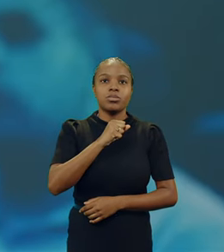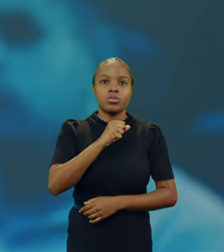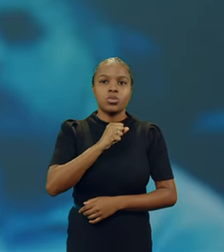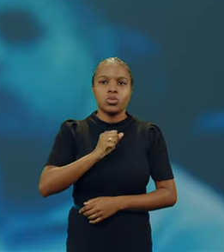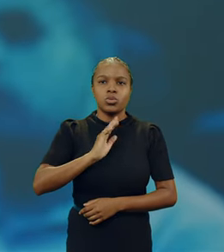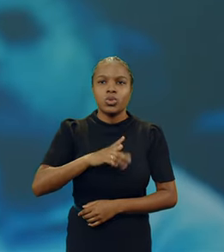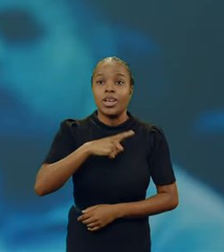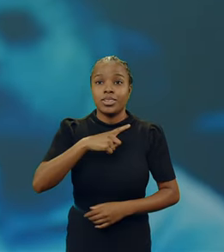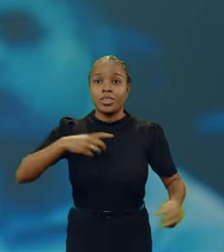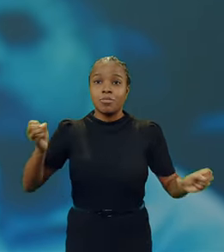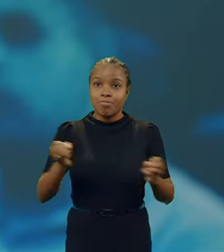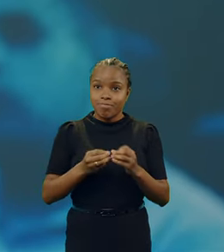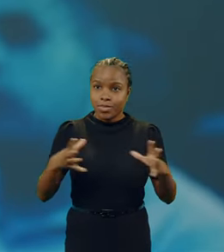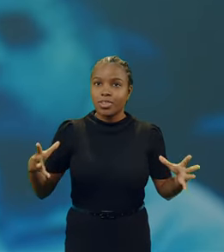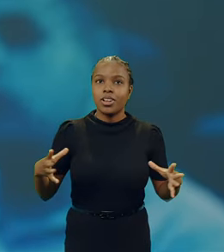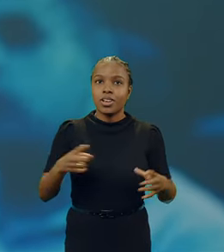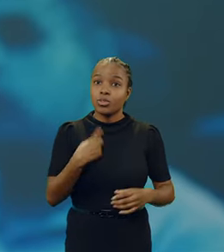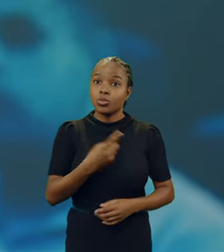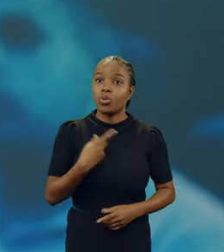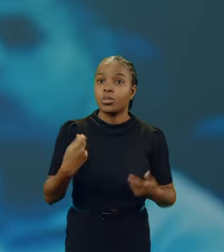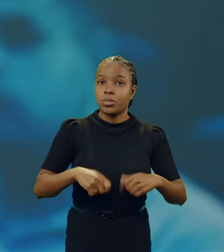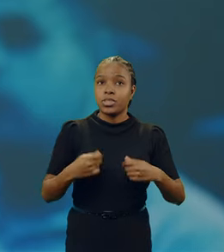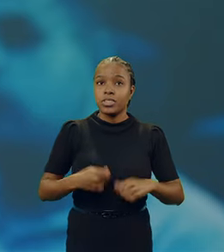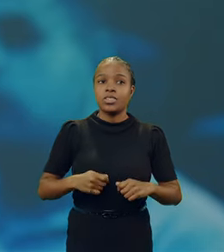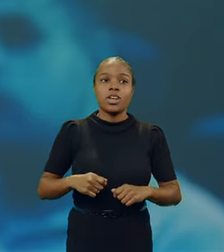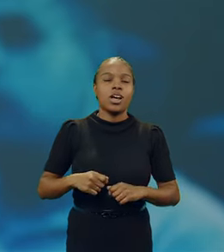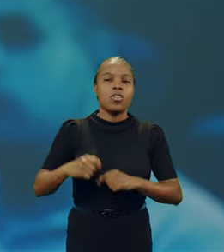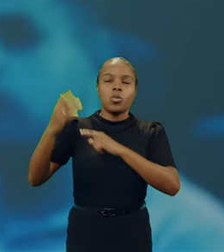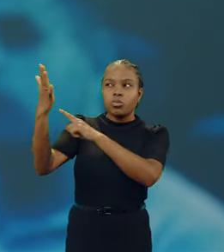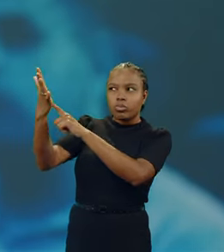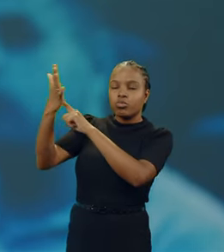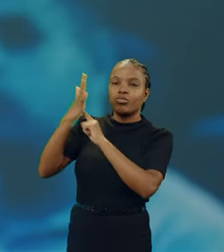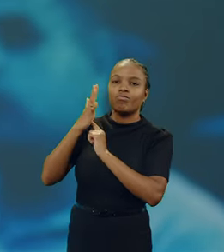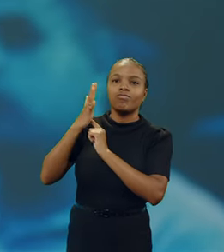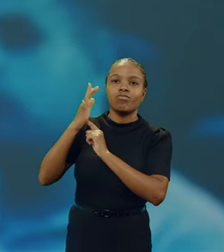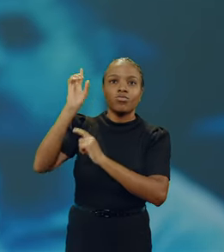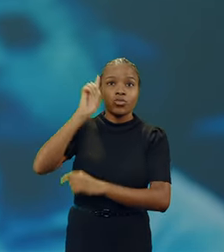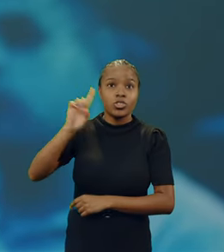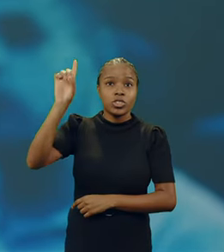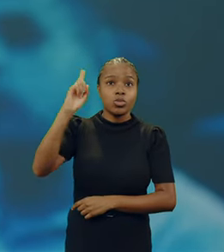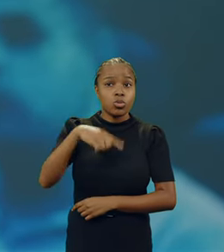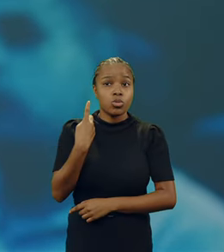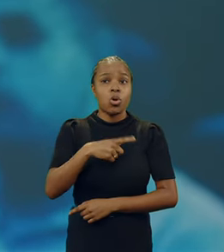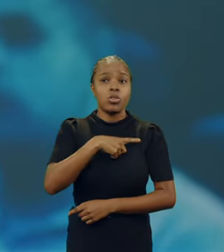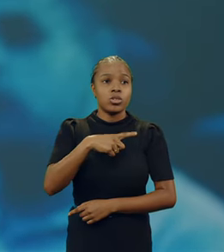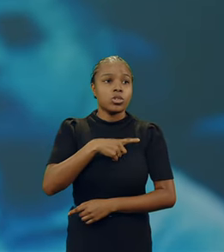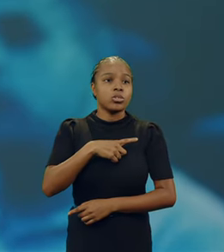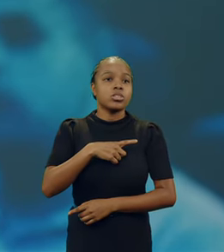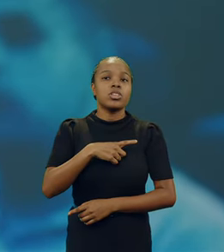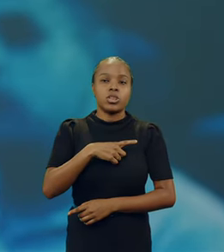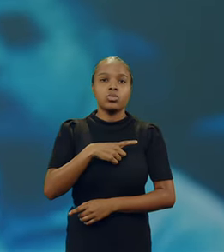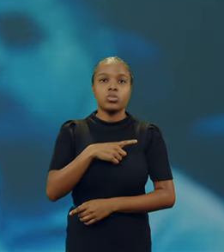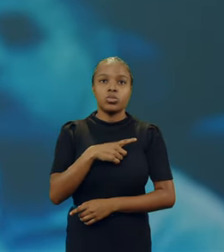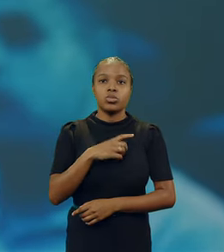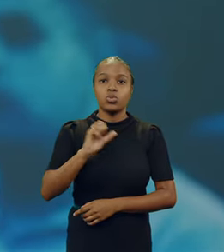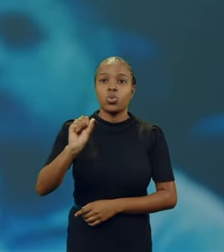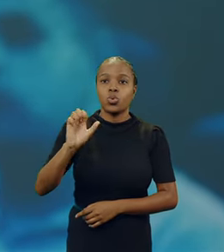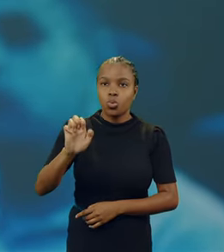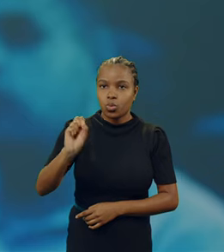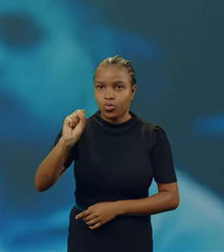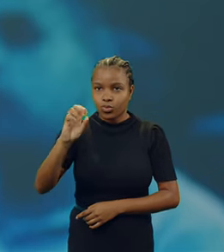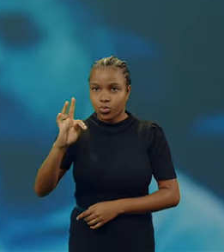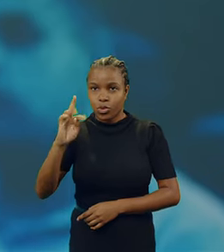o milagre? Nós precisávamos de um sinal de Deus, porque nós temos uma estrutura no estúdio E nós